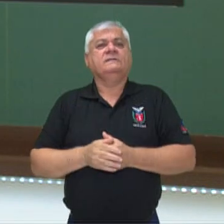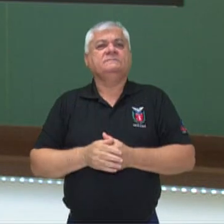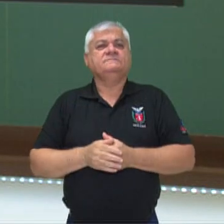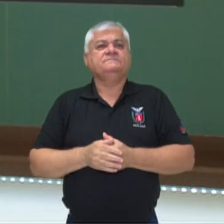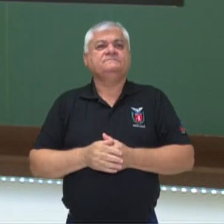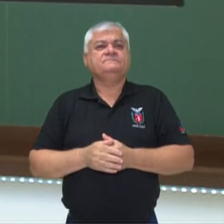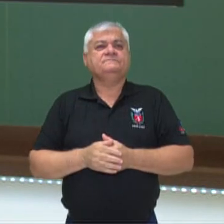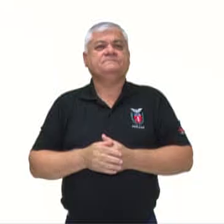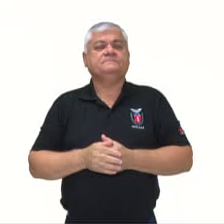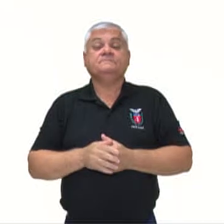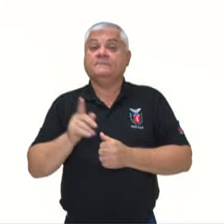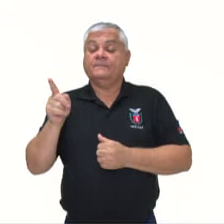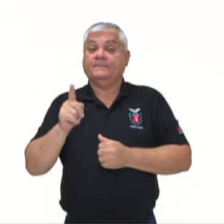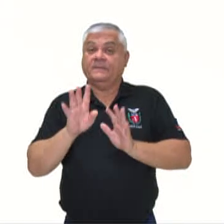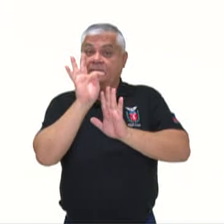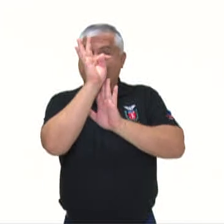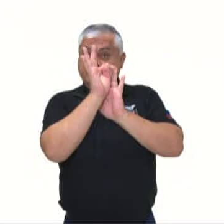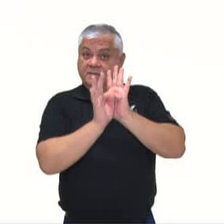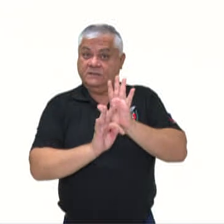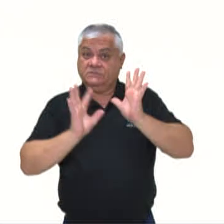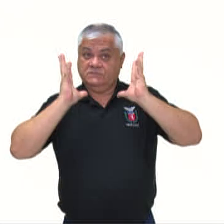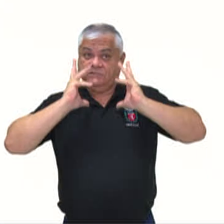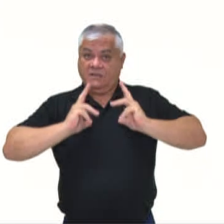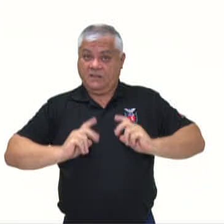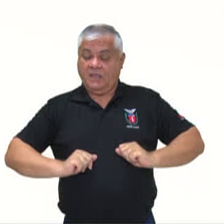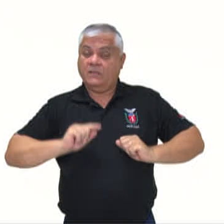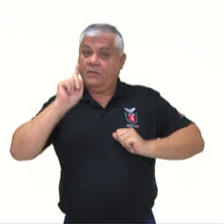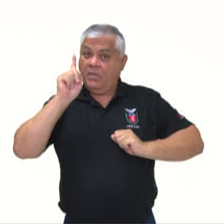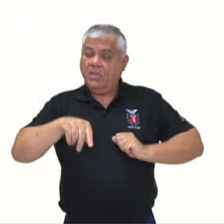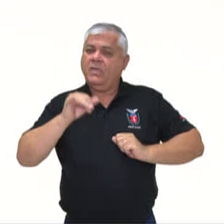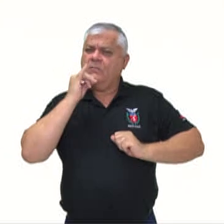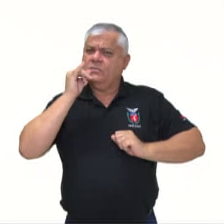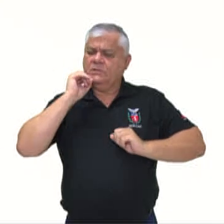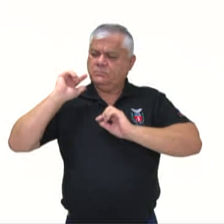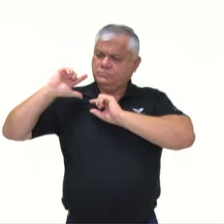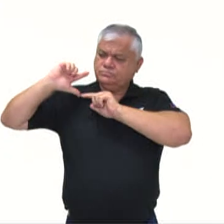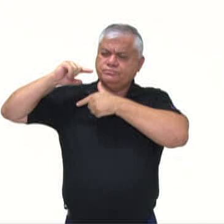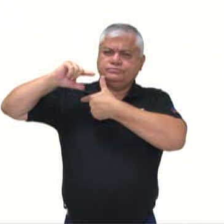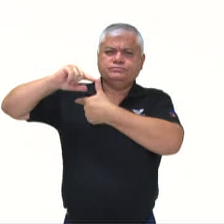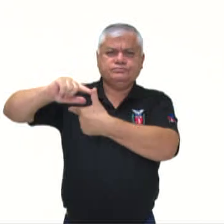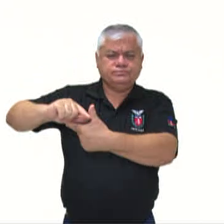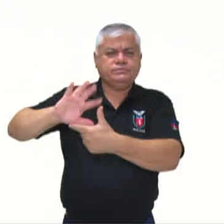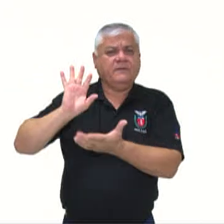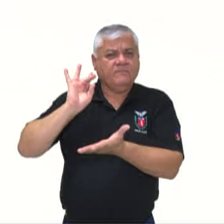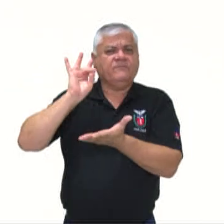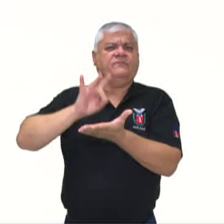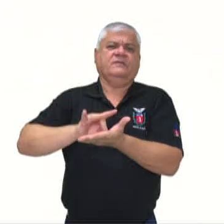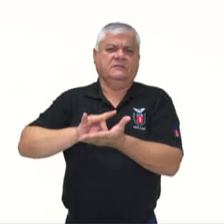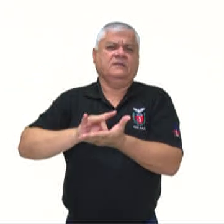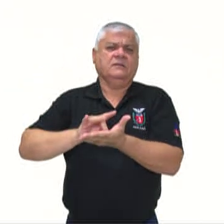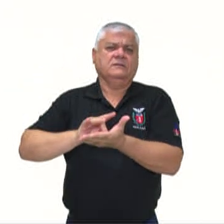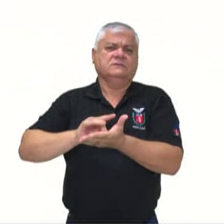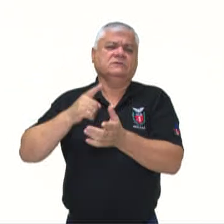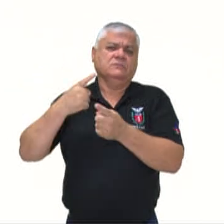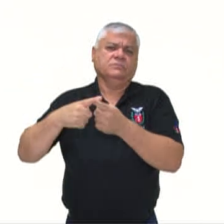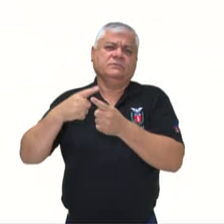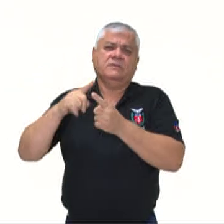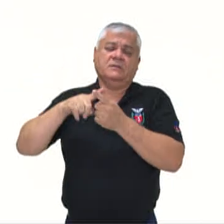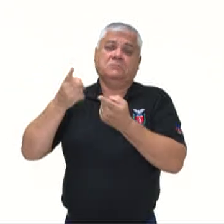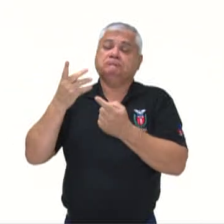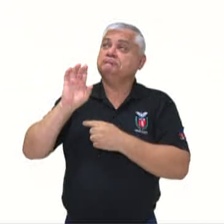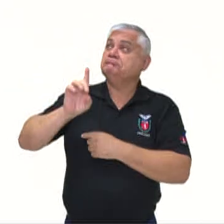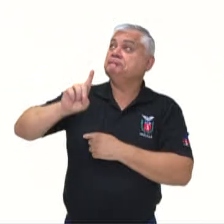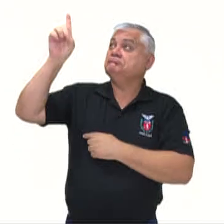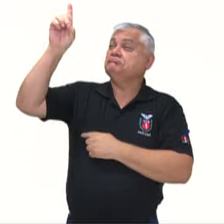Bom, os textos sagrados são considerados pelas tradições como verdades reveladas por suas divindades.